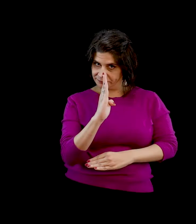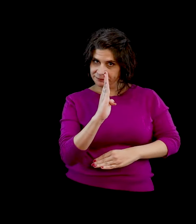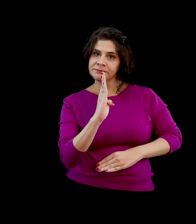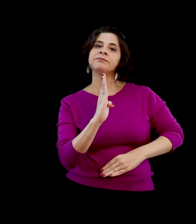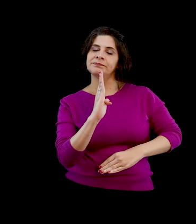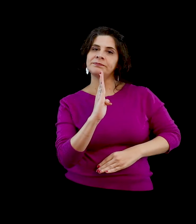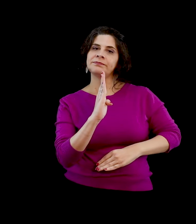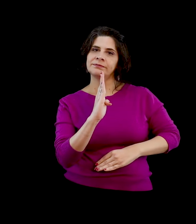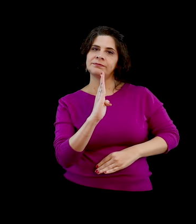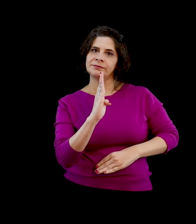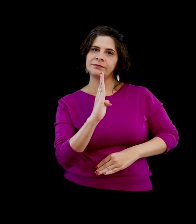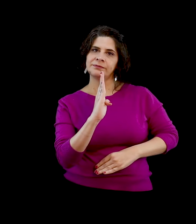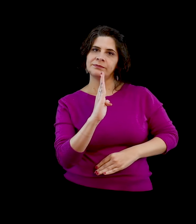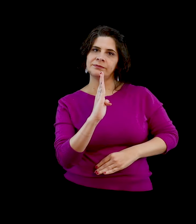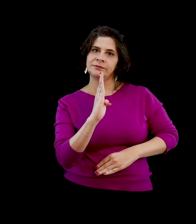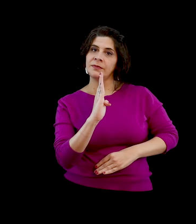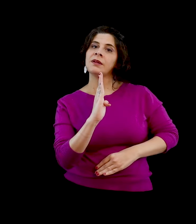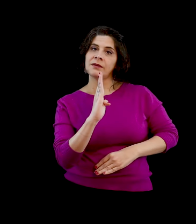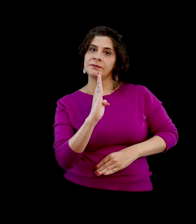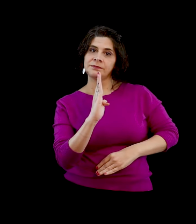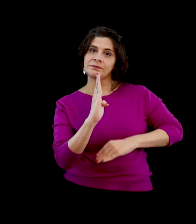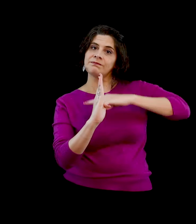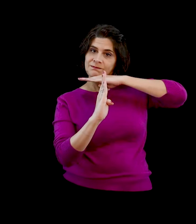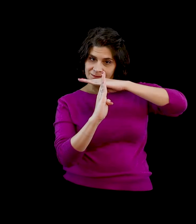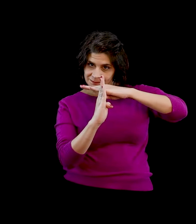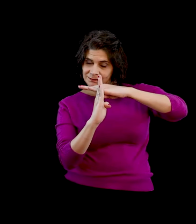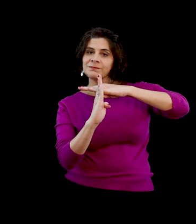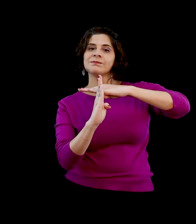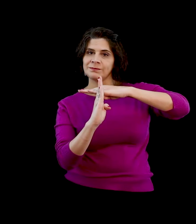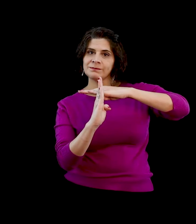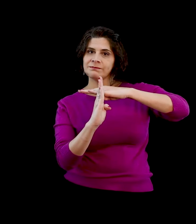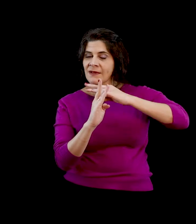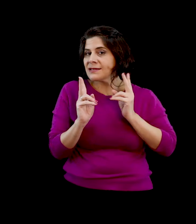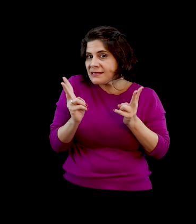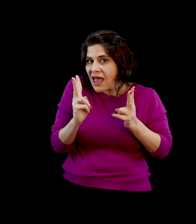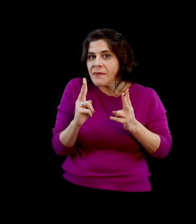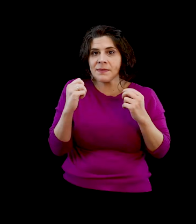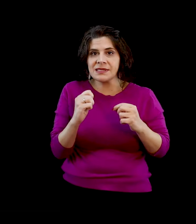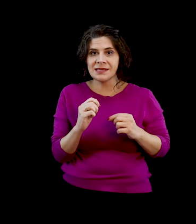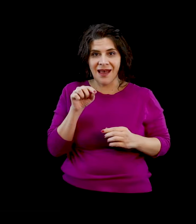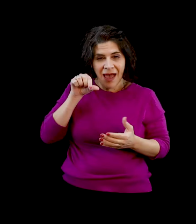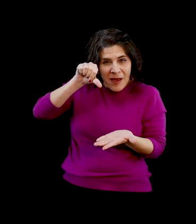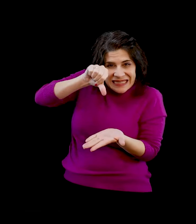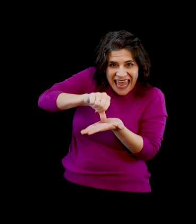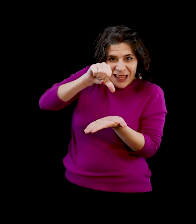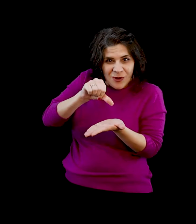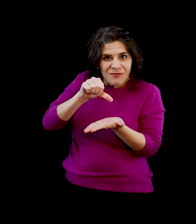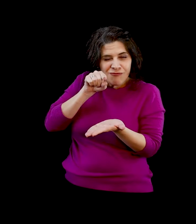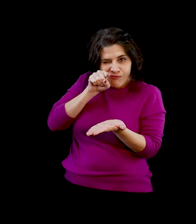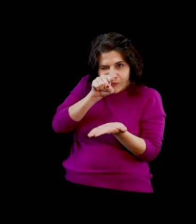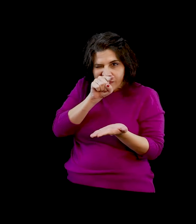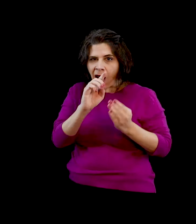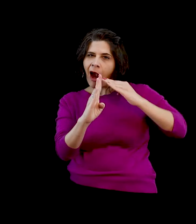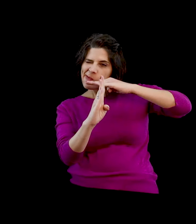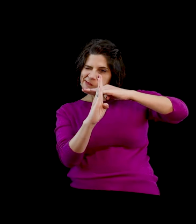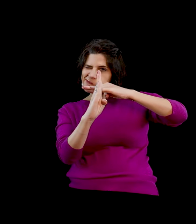aqui no meio. Sempre essas retas têm que passar no meio. E, por último,